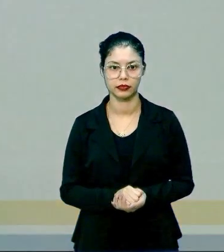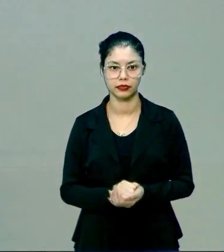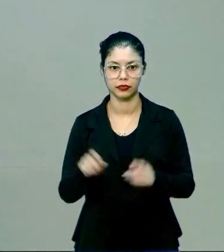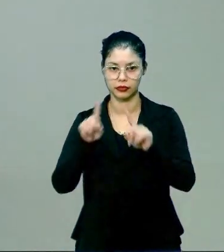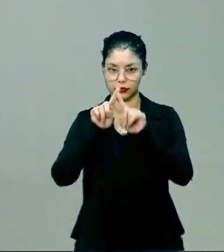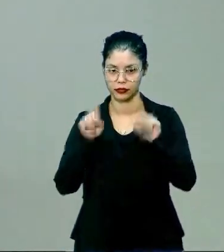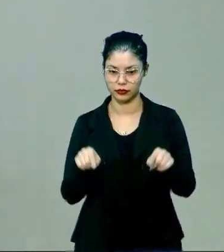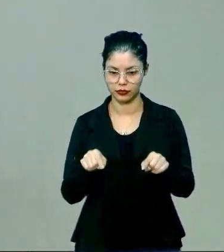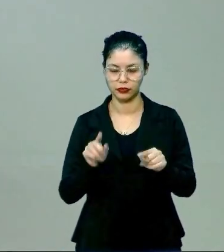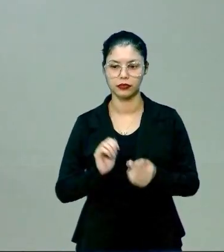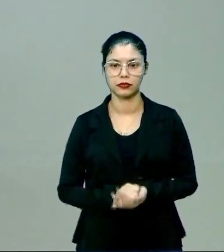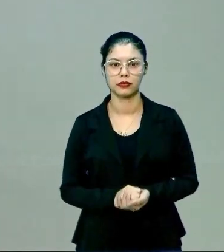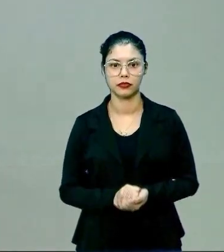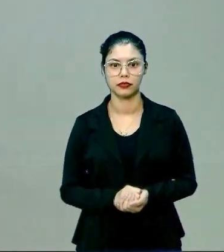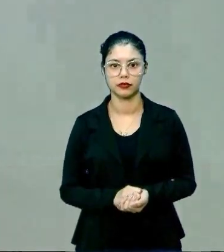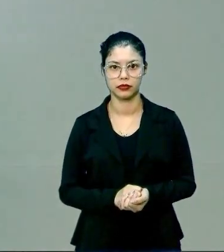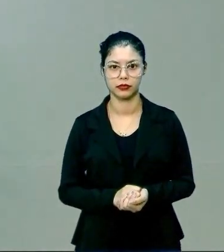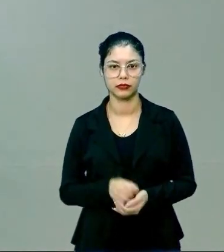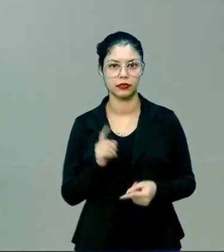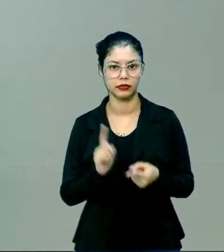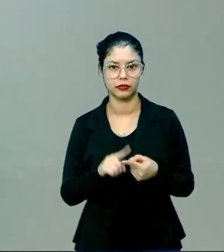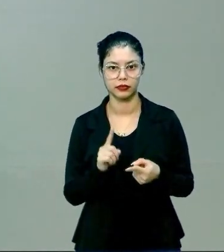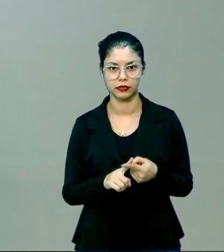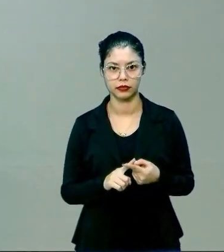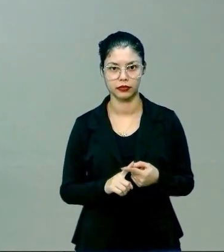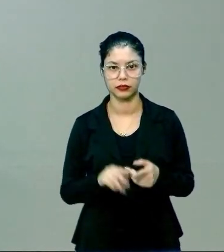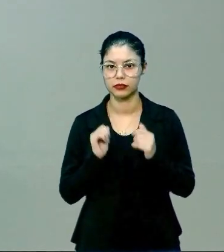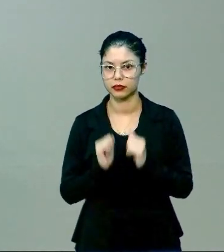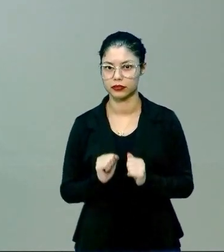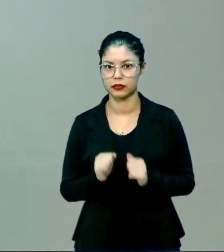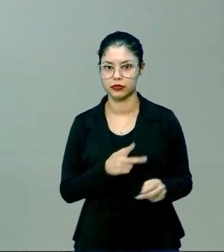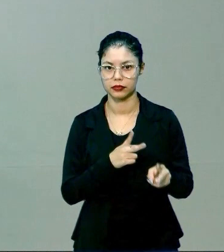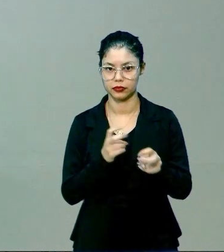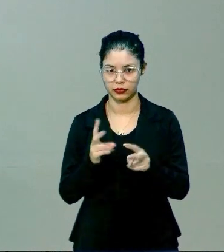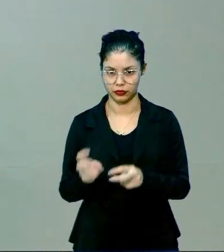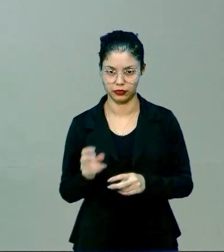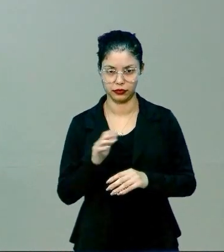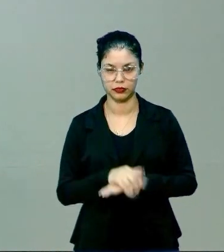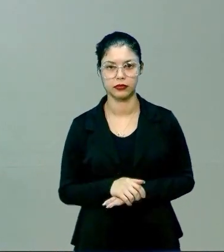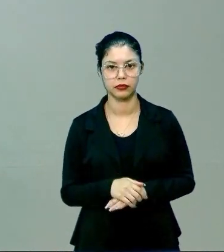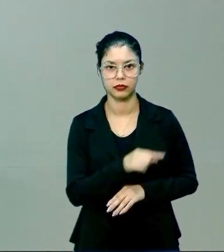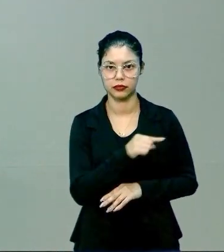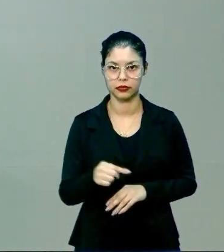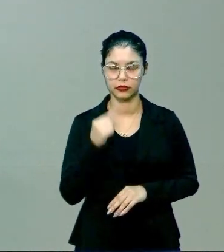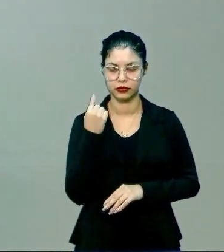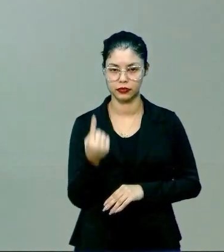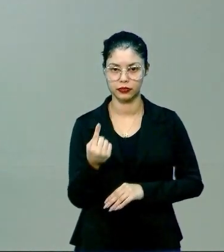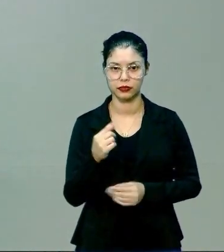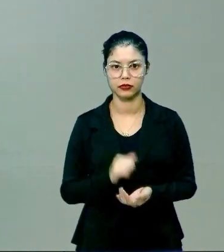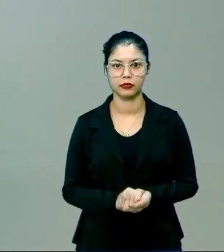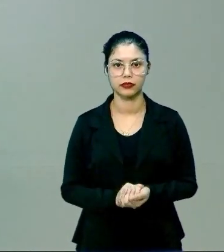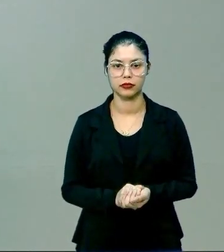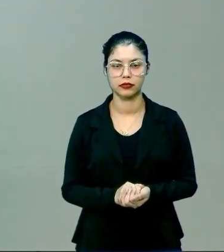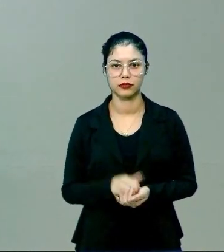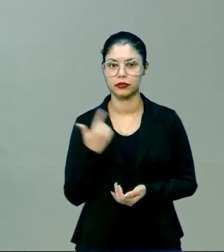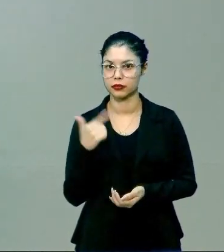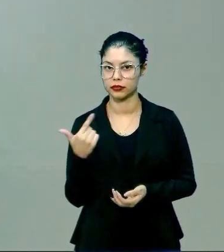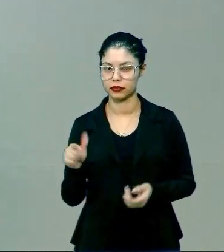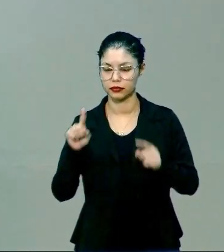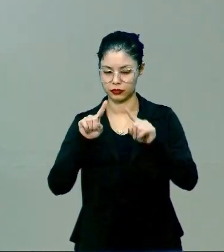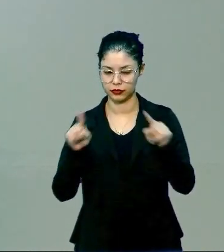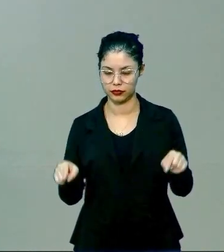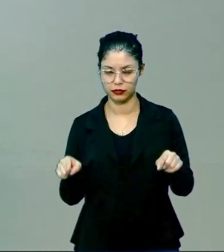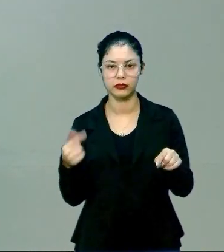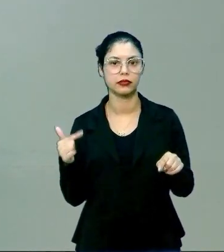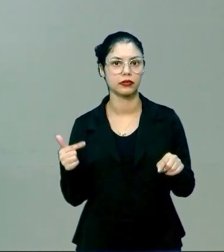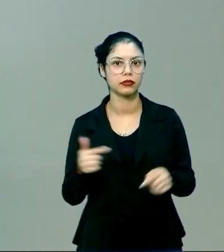entre parênteses, tá? Porque podemos observar, o menos 1 ao quadrado sem parênteses,